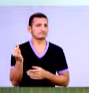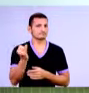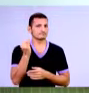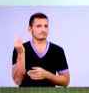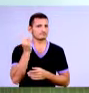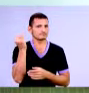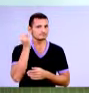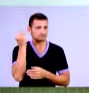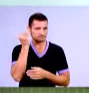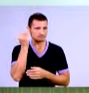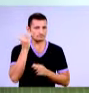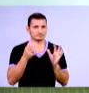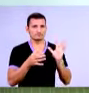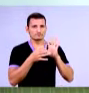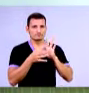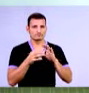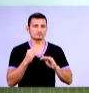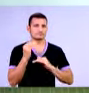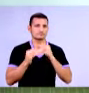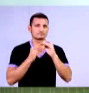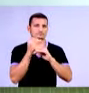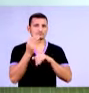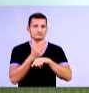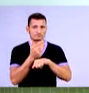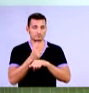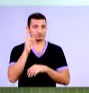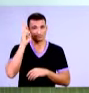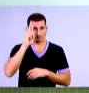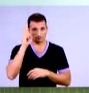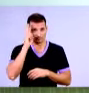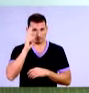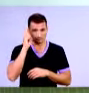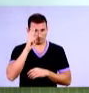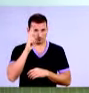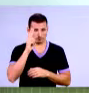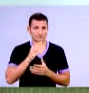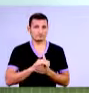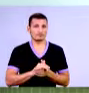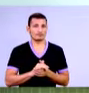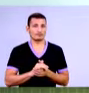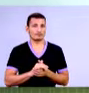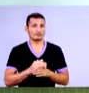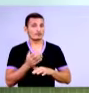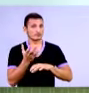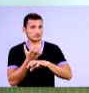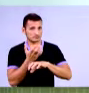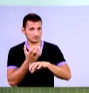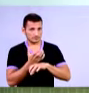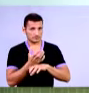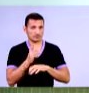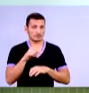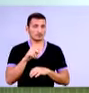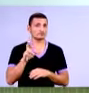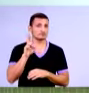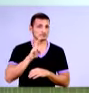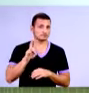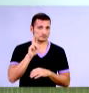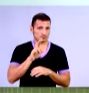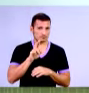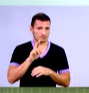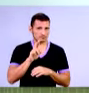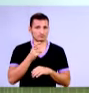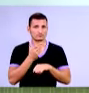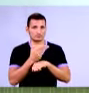fundamentais no contexto do desenvolvimento de multimídia. Lembrando que, na nossa disciplina, a ideia é usar recursos multimídia para apresentação